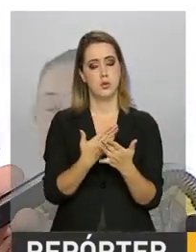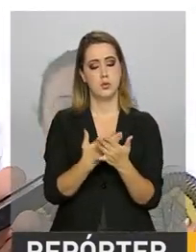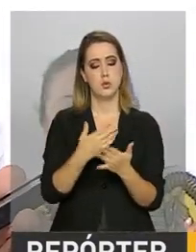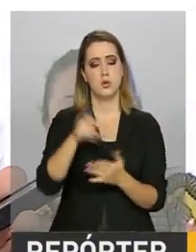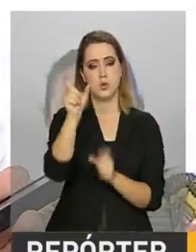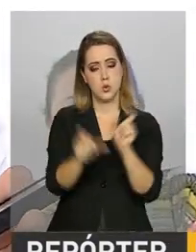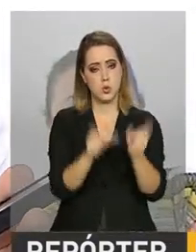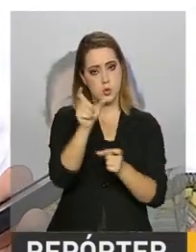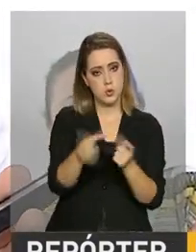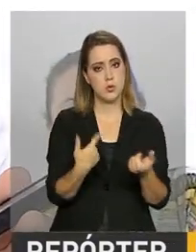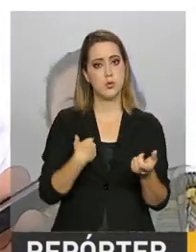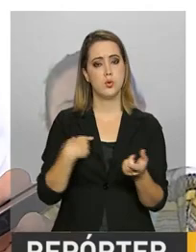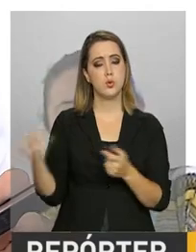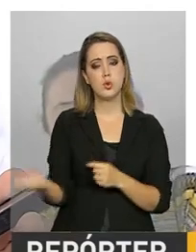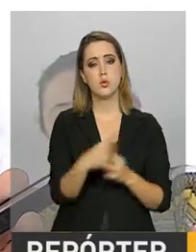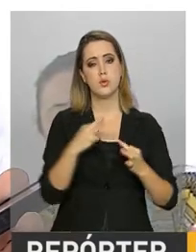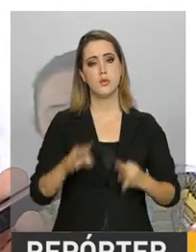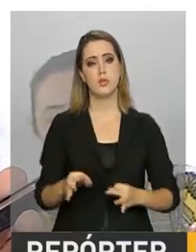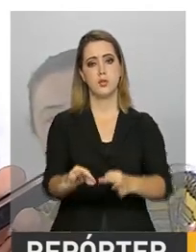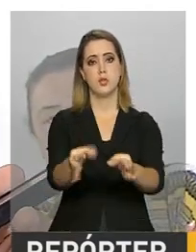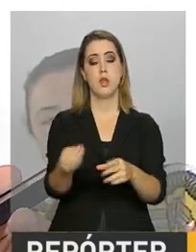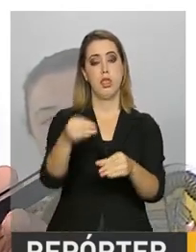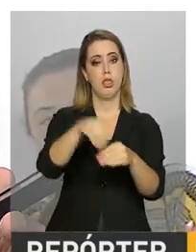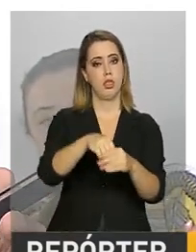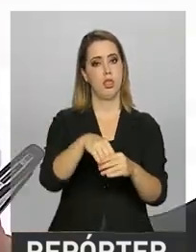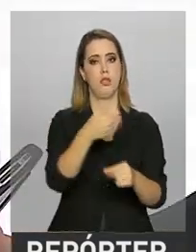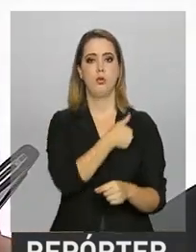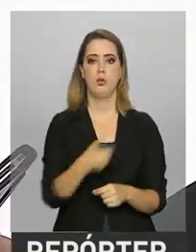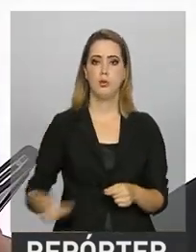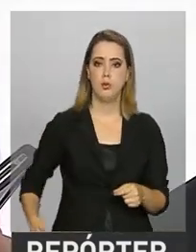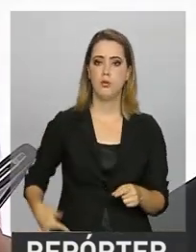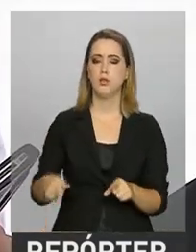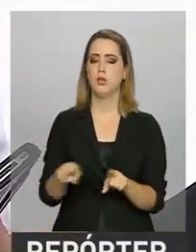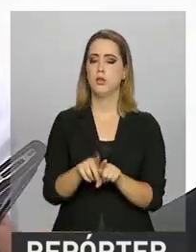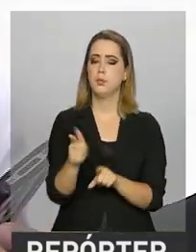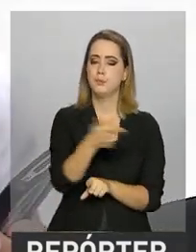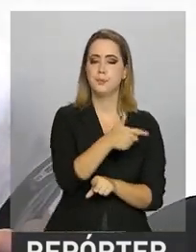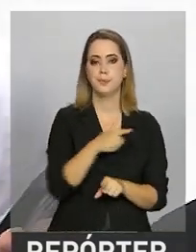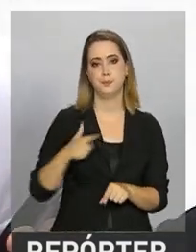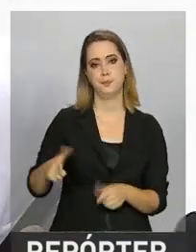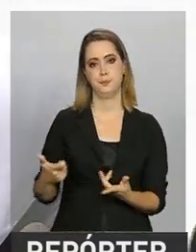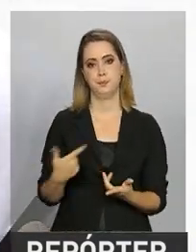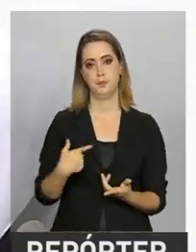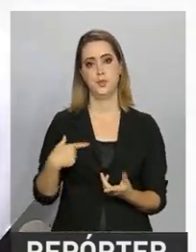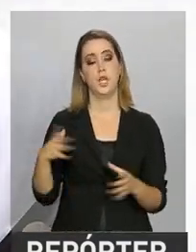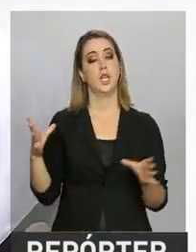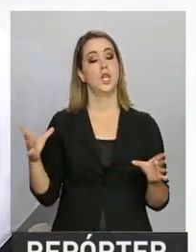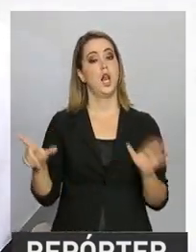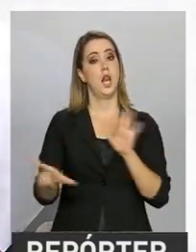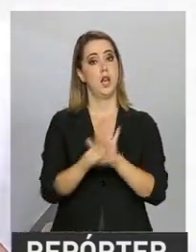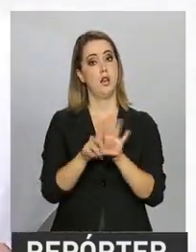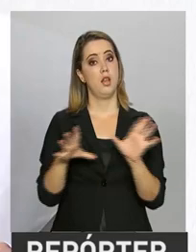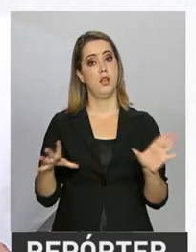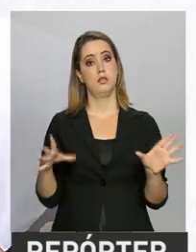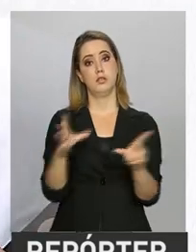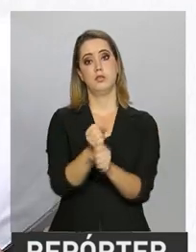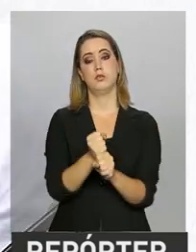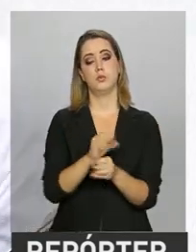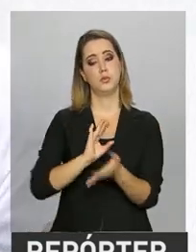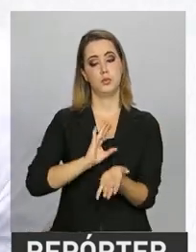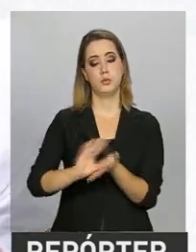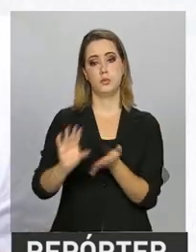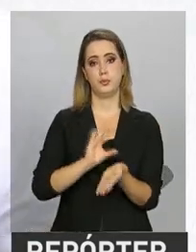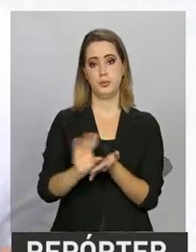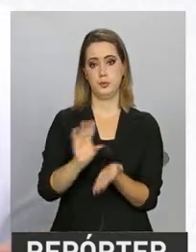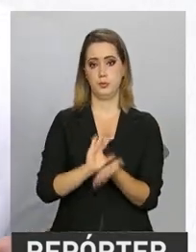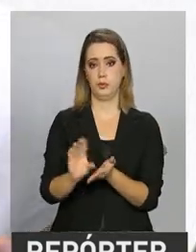vinculadas à inovação, de dentro do governo e de fora do governo. A lei orçamentária de 2017 prevê para o Ministério da Ciência,